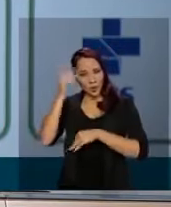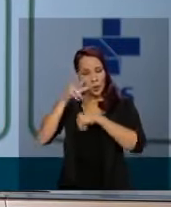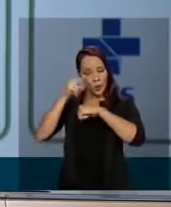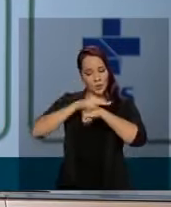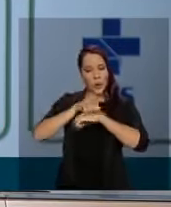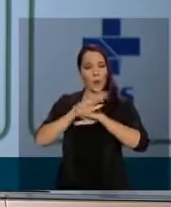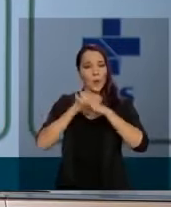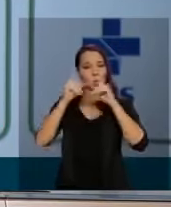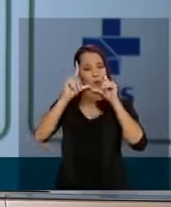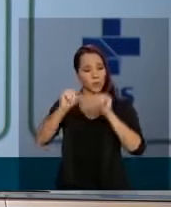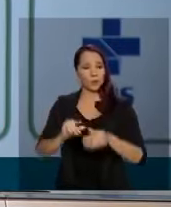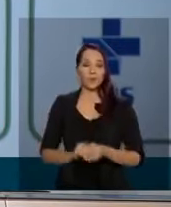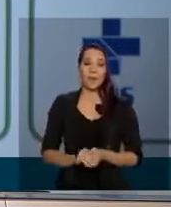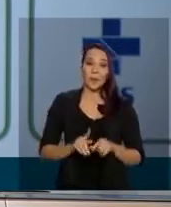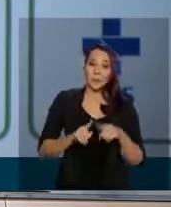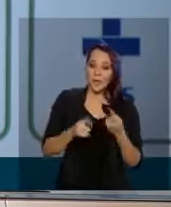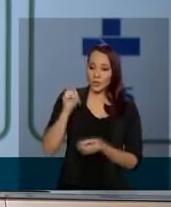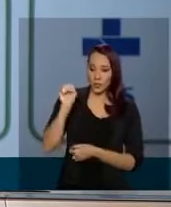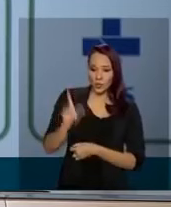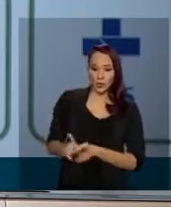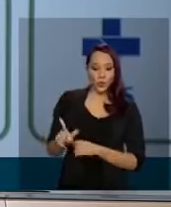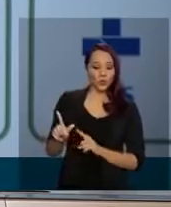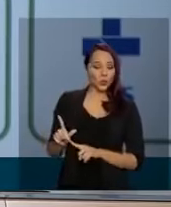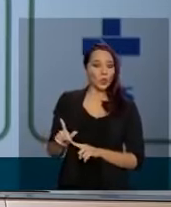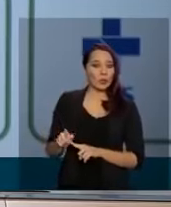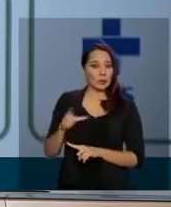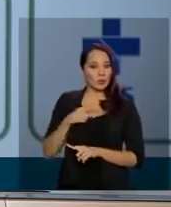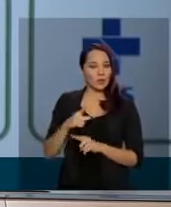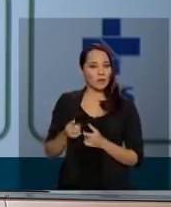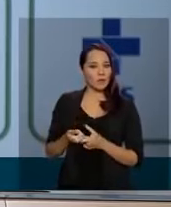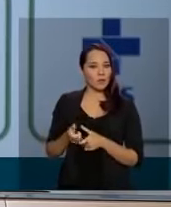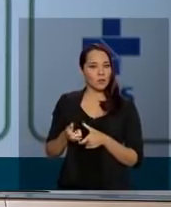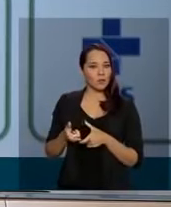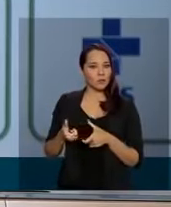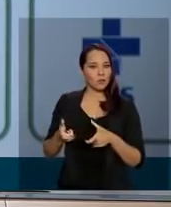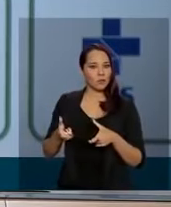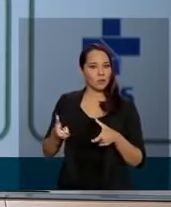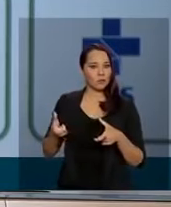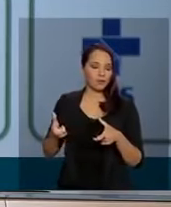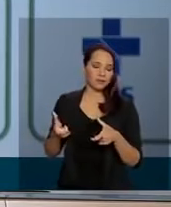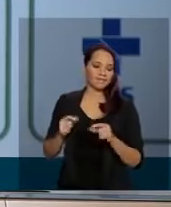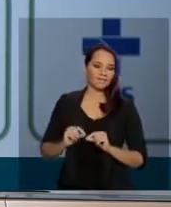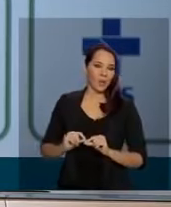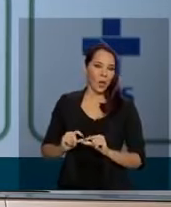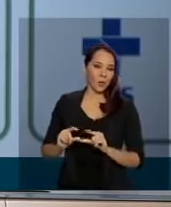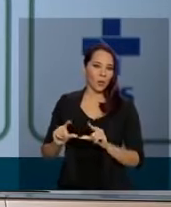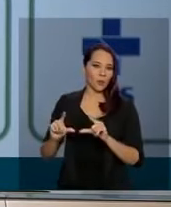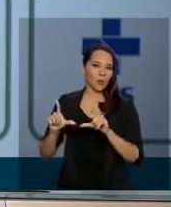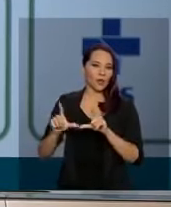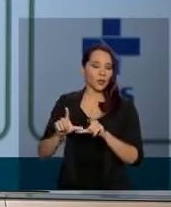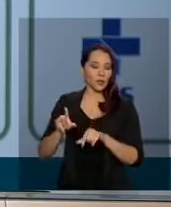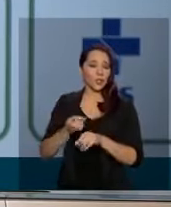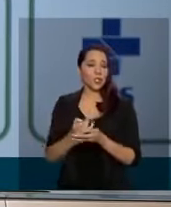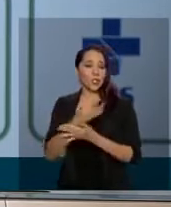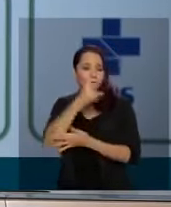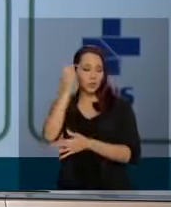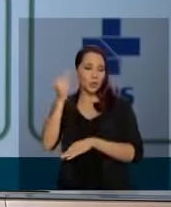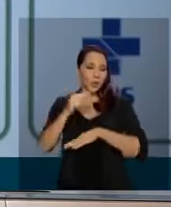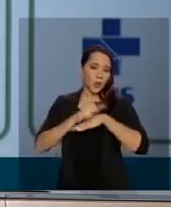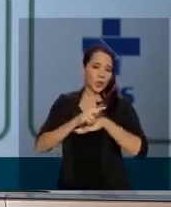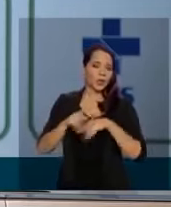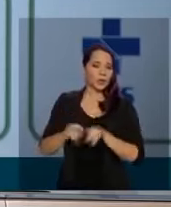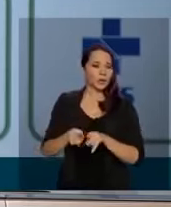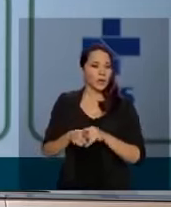óbitos, enquanto que na região sul você tem um certo crescimento, tanto de hospitalizações e óbito,